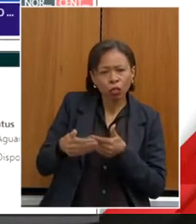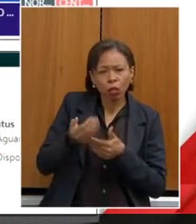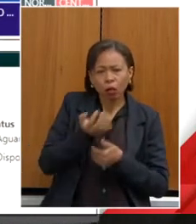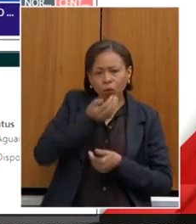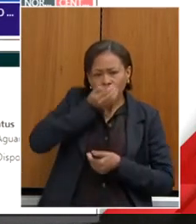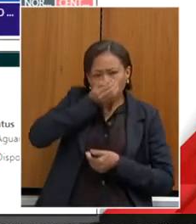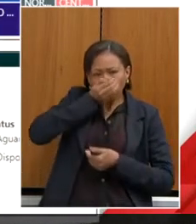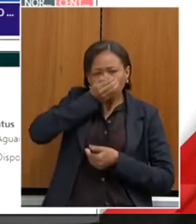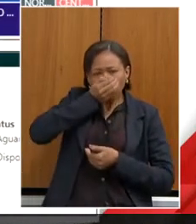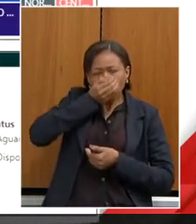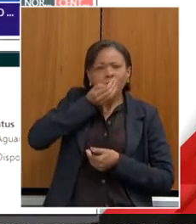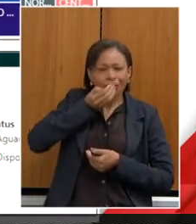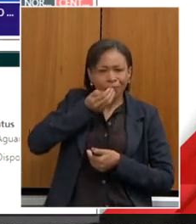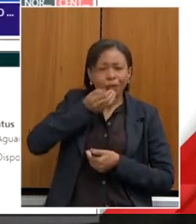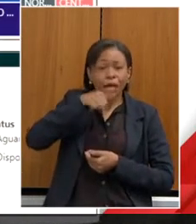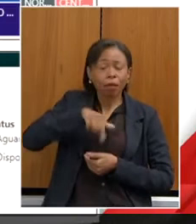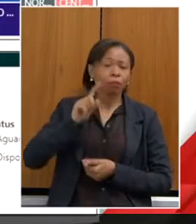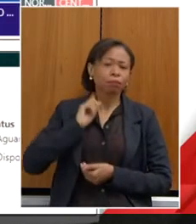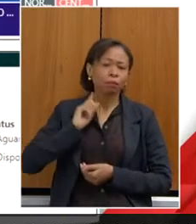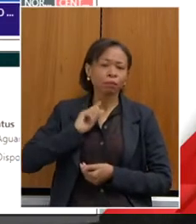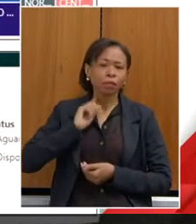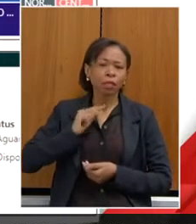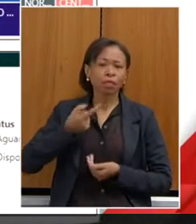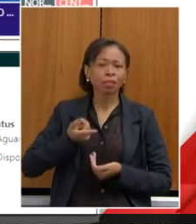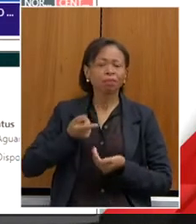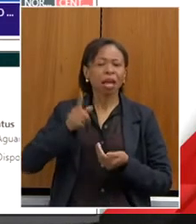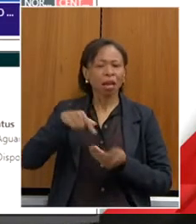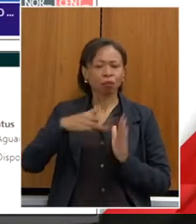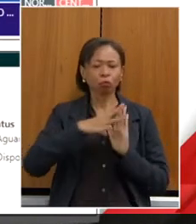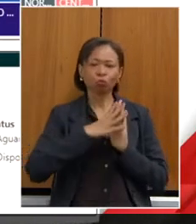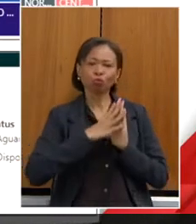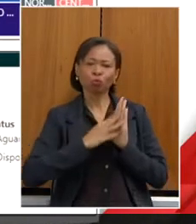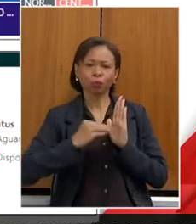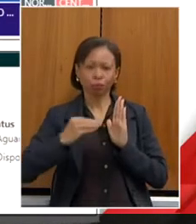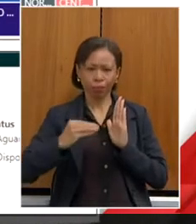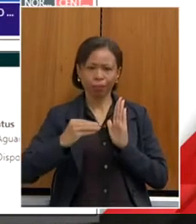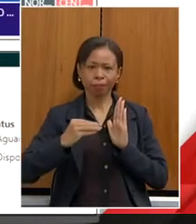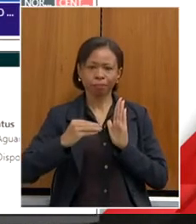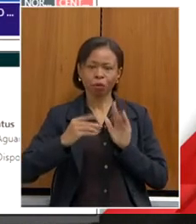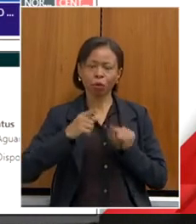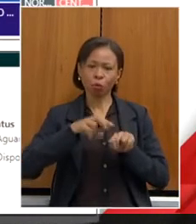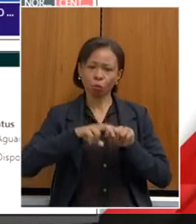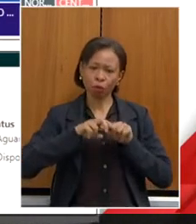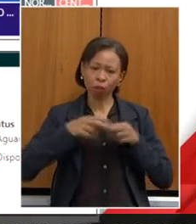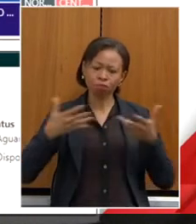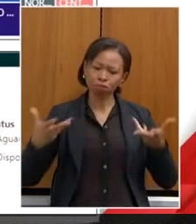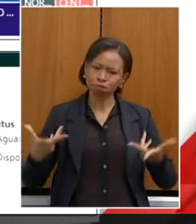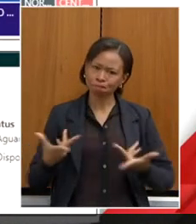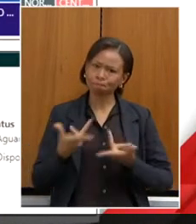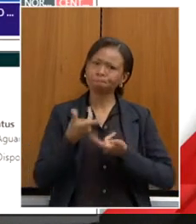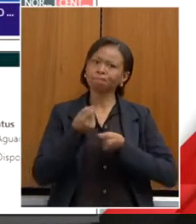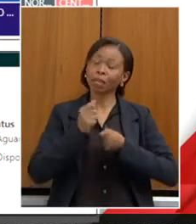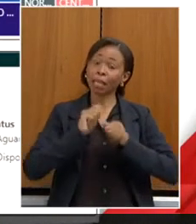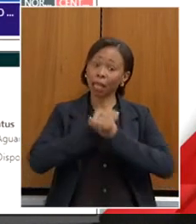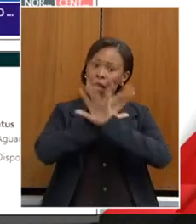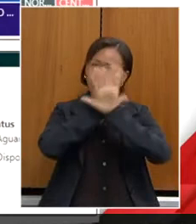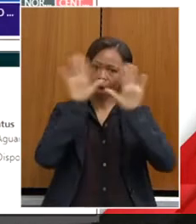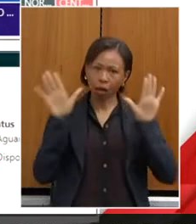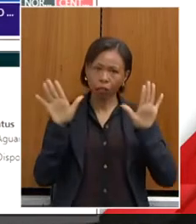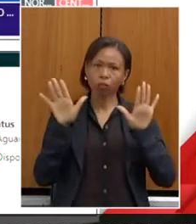pela eficiência e pela transparência. Então, qualquer um pode acessar esse Power BI.